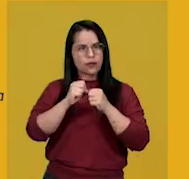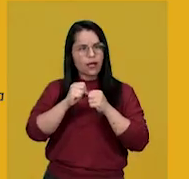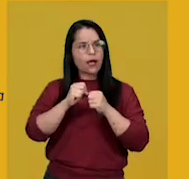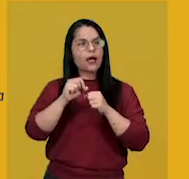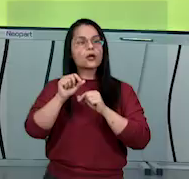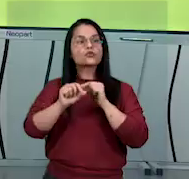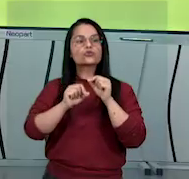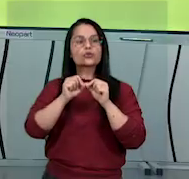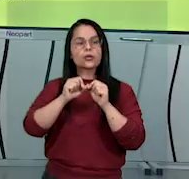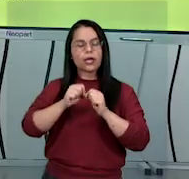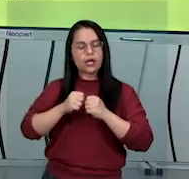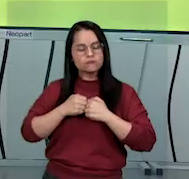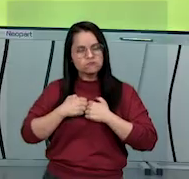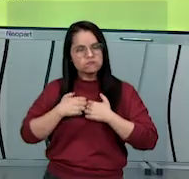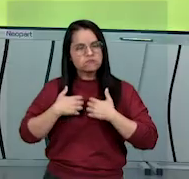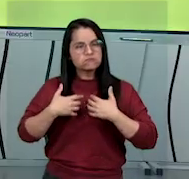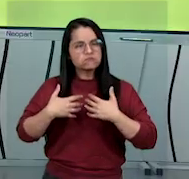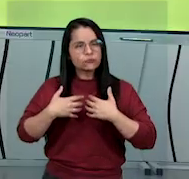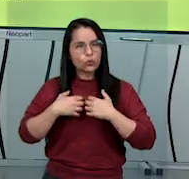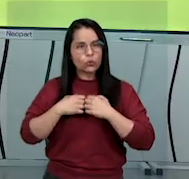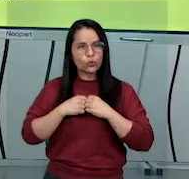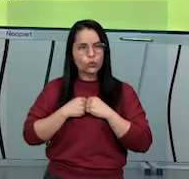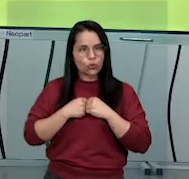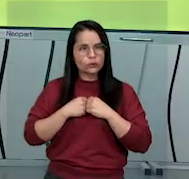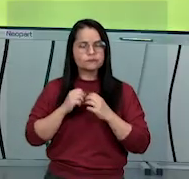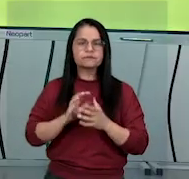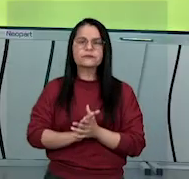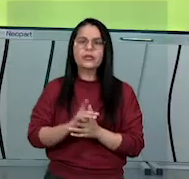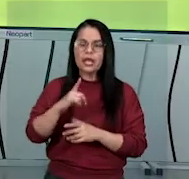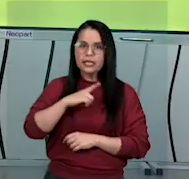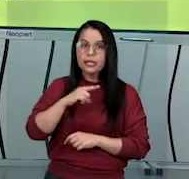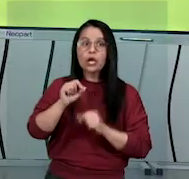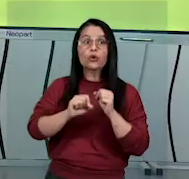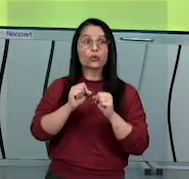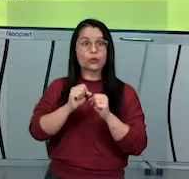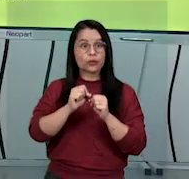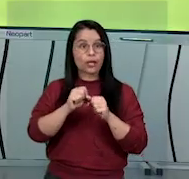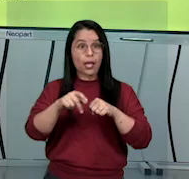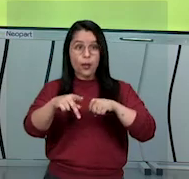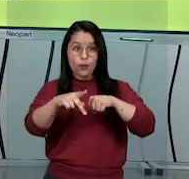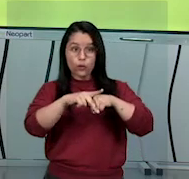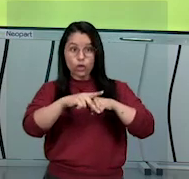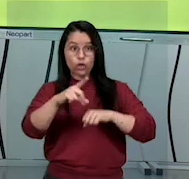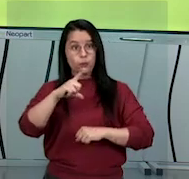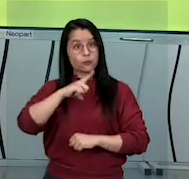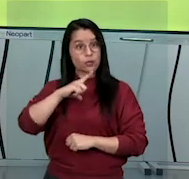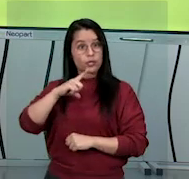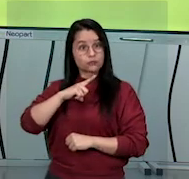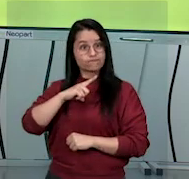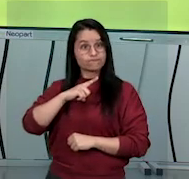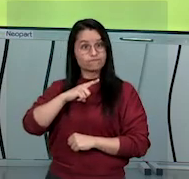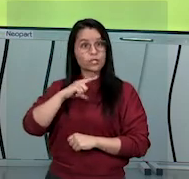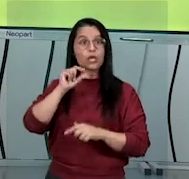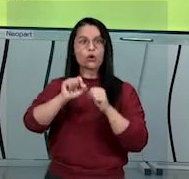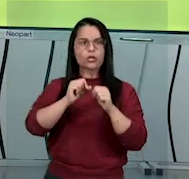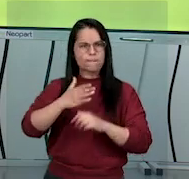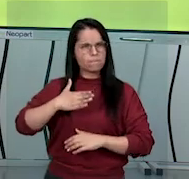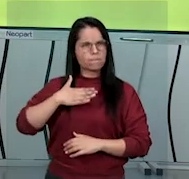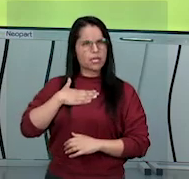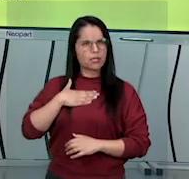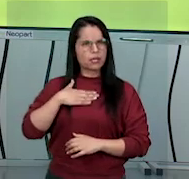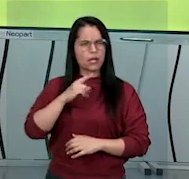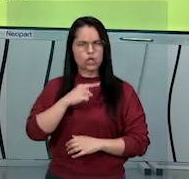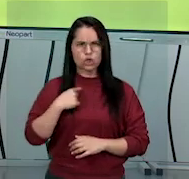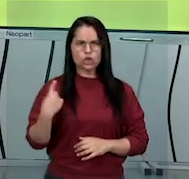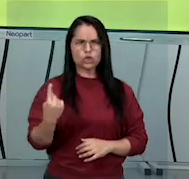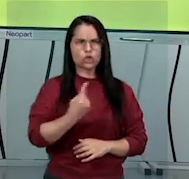mundo, nos. Bom, e tem os possessivos, que são os minha, o nosso, a ideia